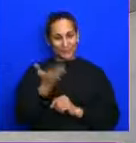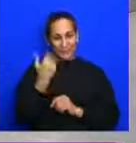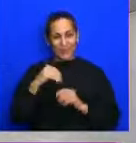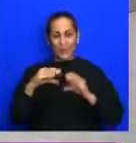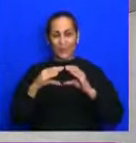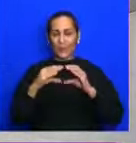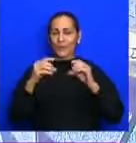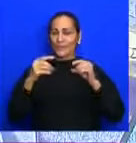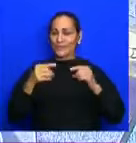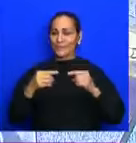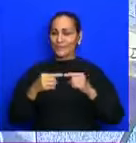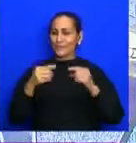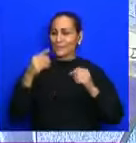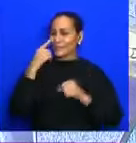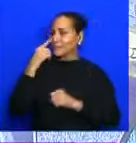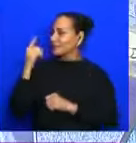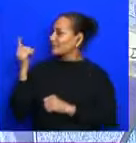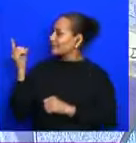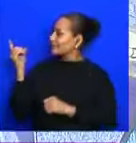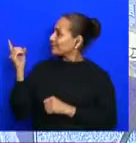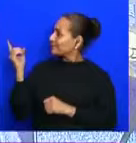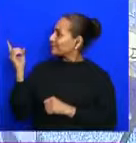Vamos lá, bolas posicionadas.